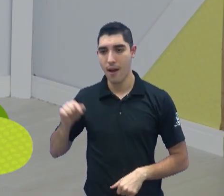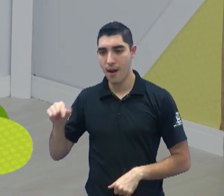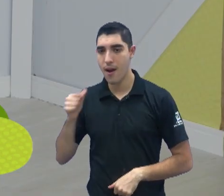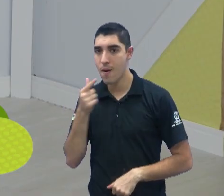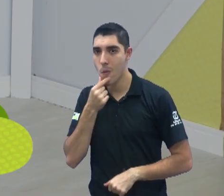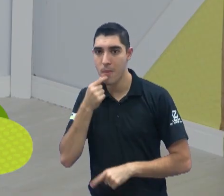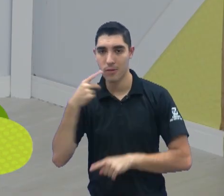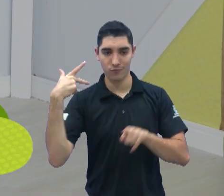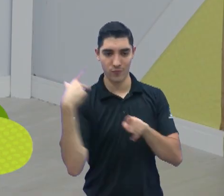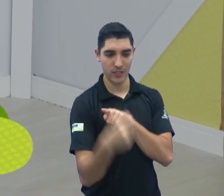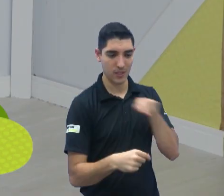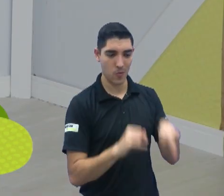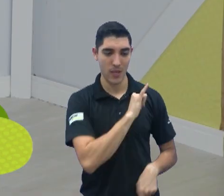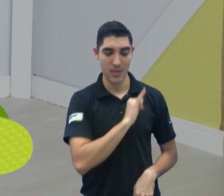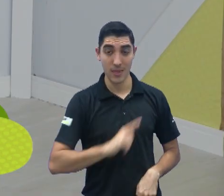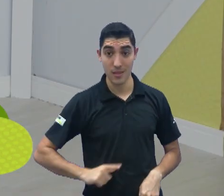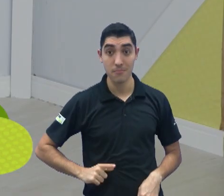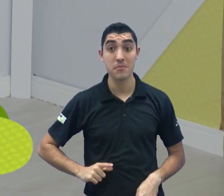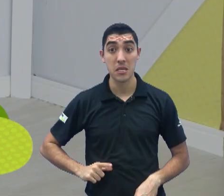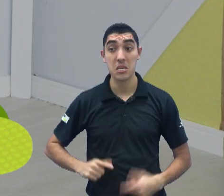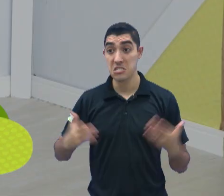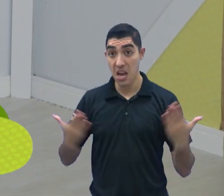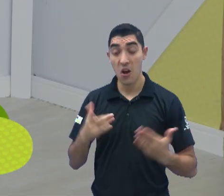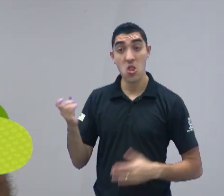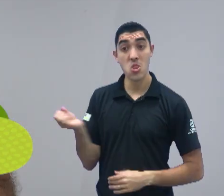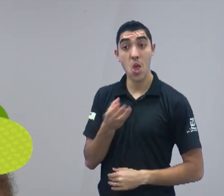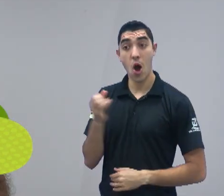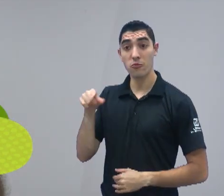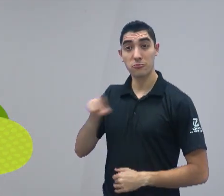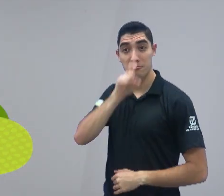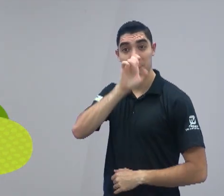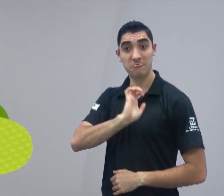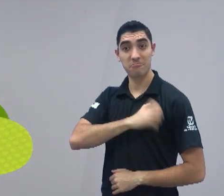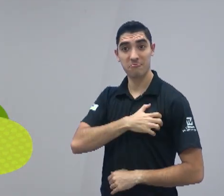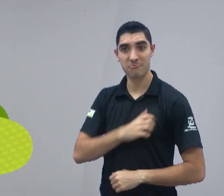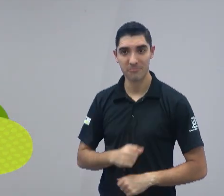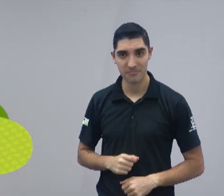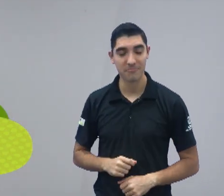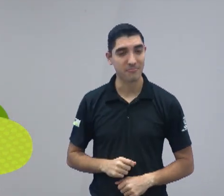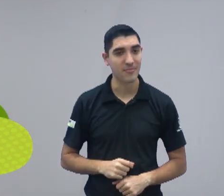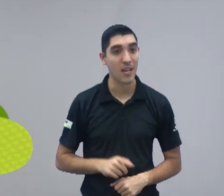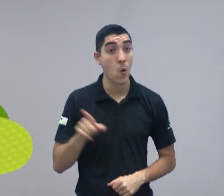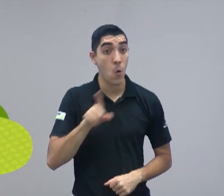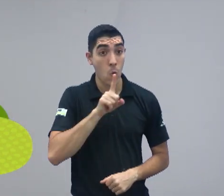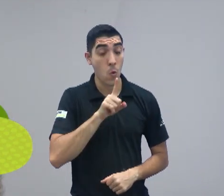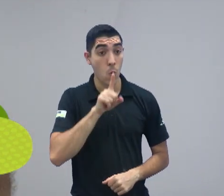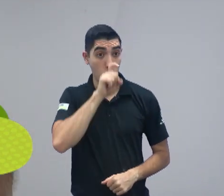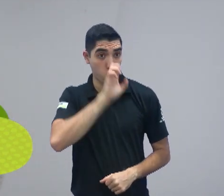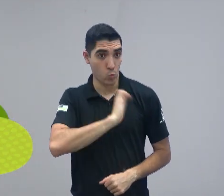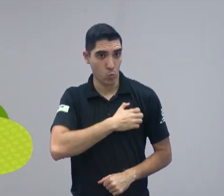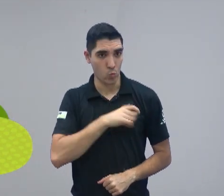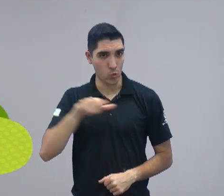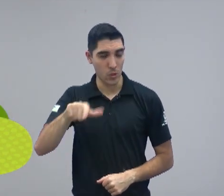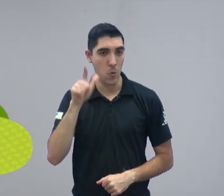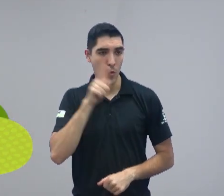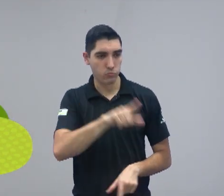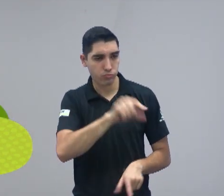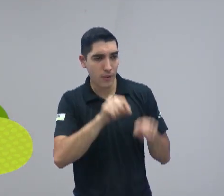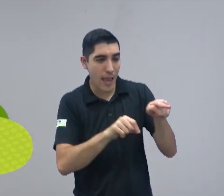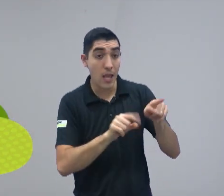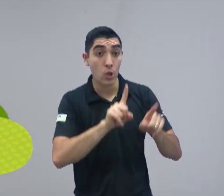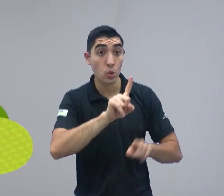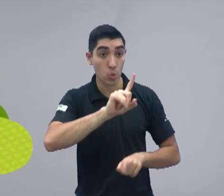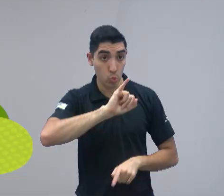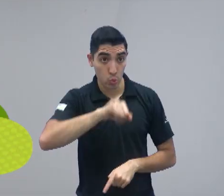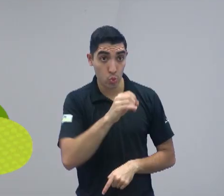mais, e agora é goleiro da Águia do Vale. O João Lucas, ele utilizou a Copa Paulista para poder se projetar dentro